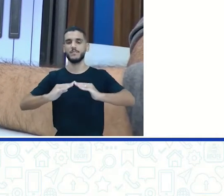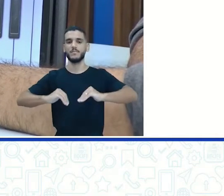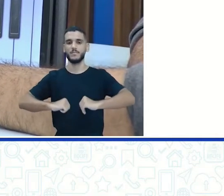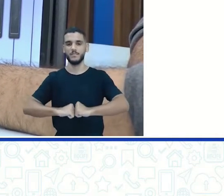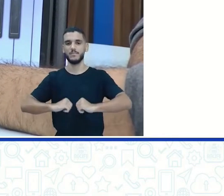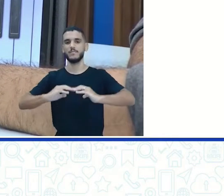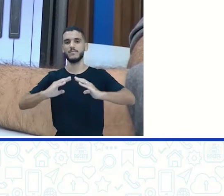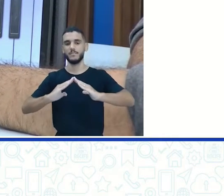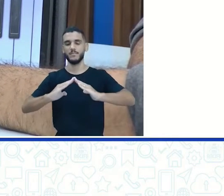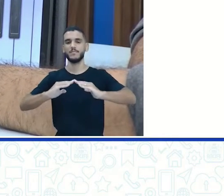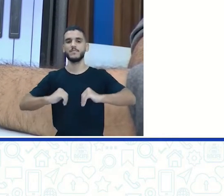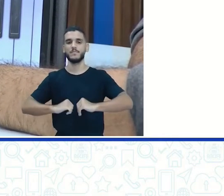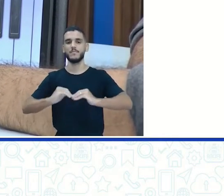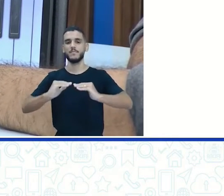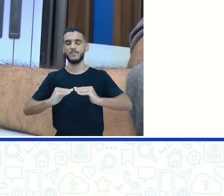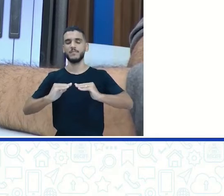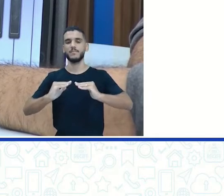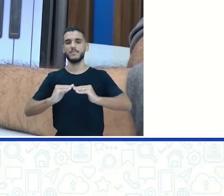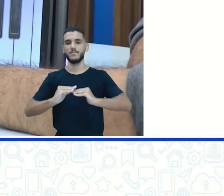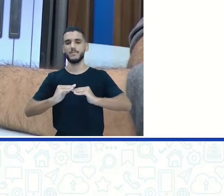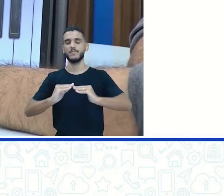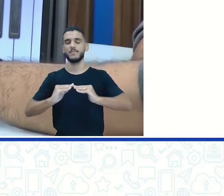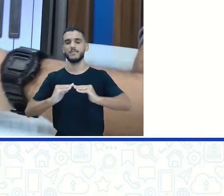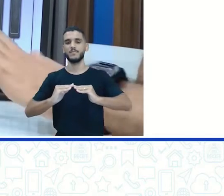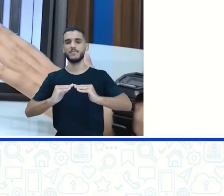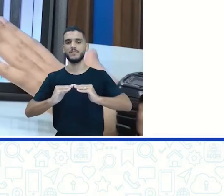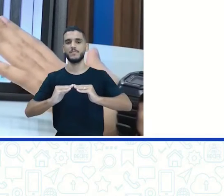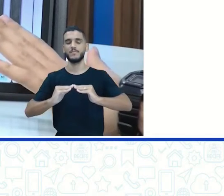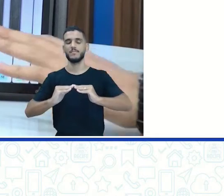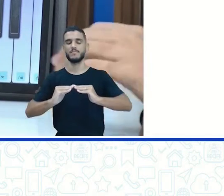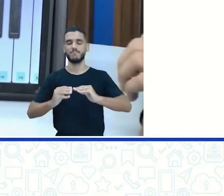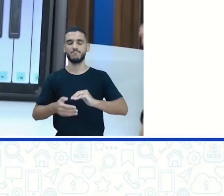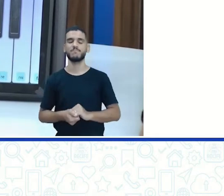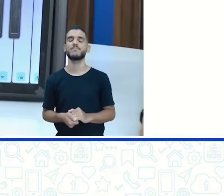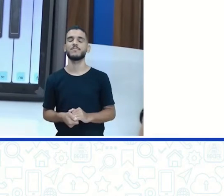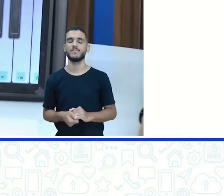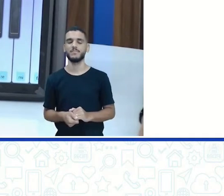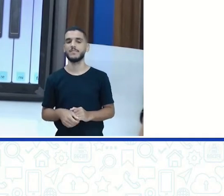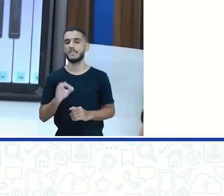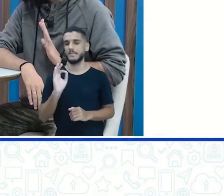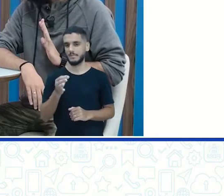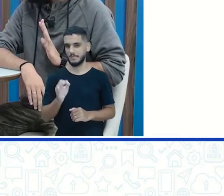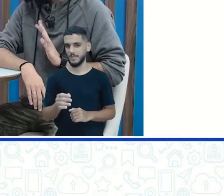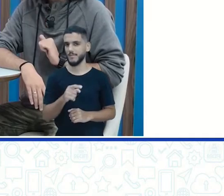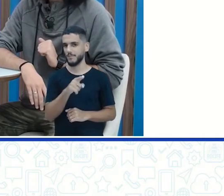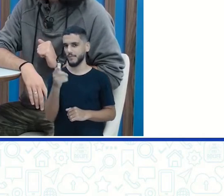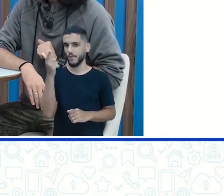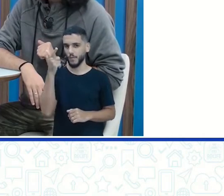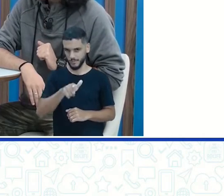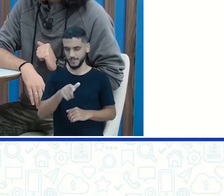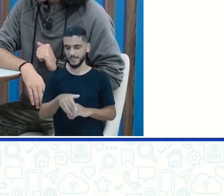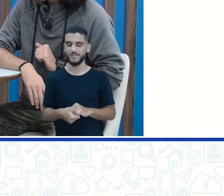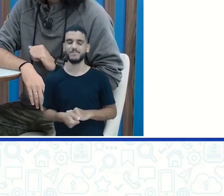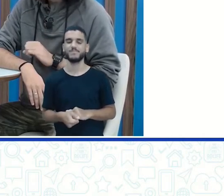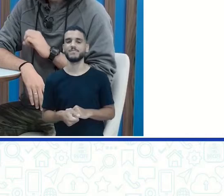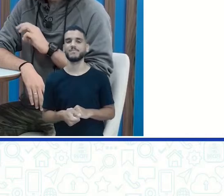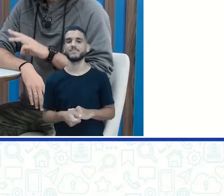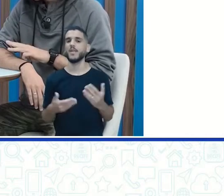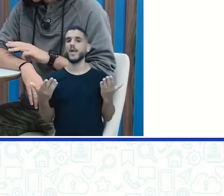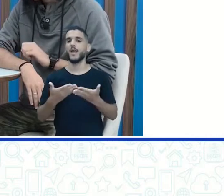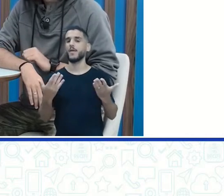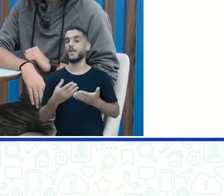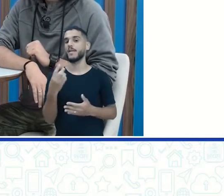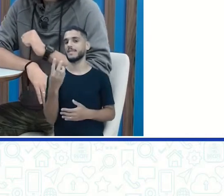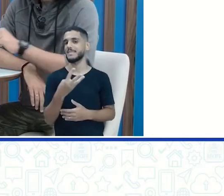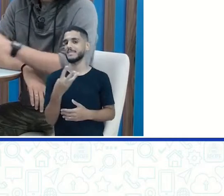Ré, Dó, Ré, Ré, Ré. Joia. Até aí, todo mundo conseguiu. Vamos lá para a